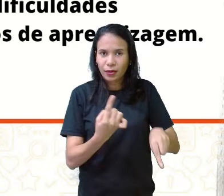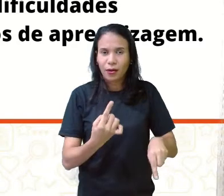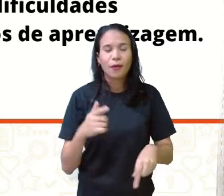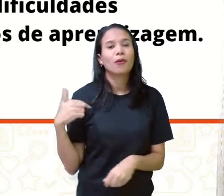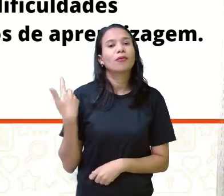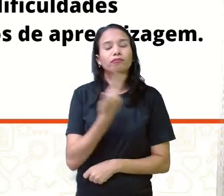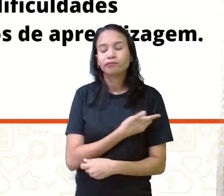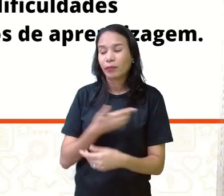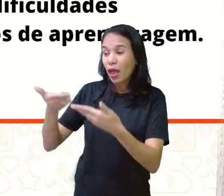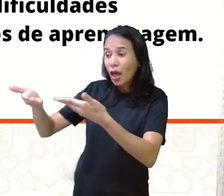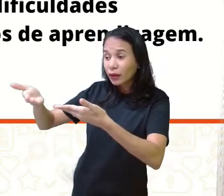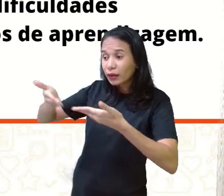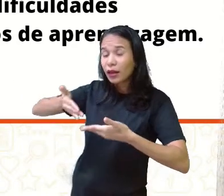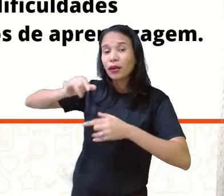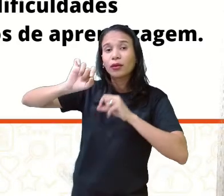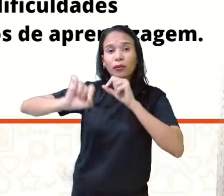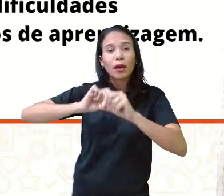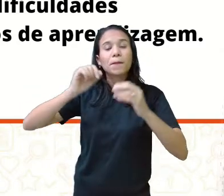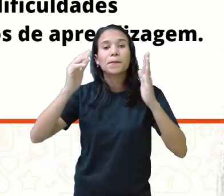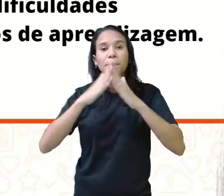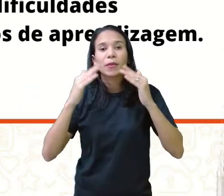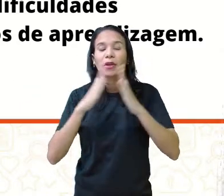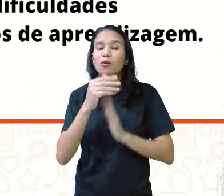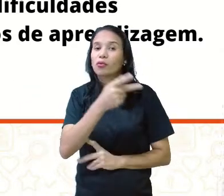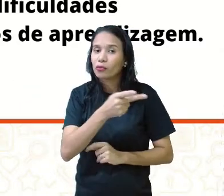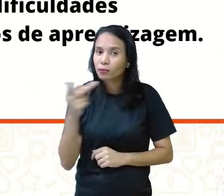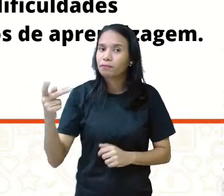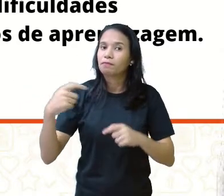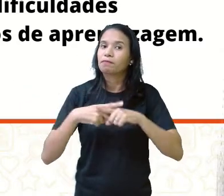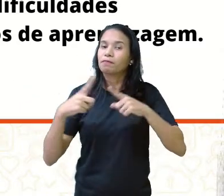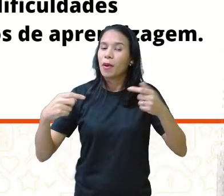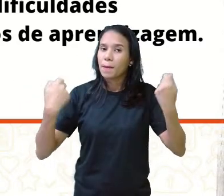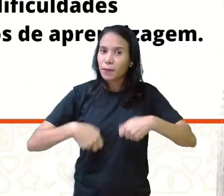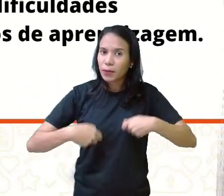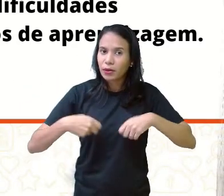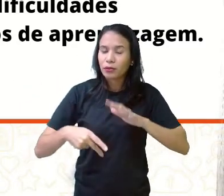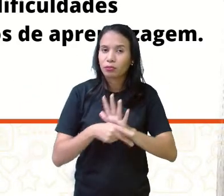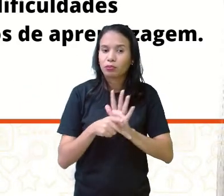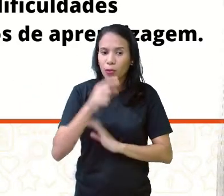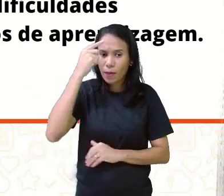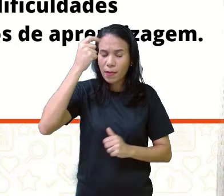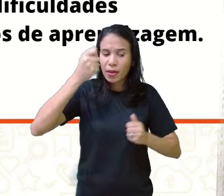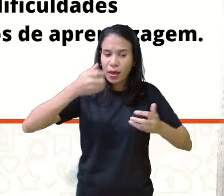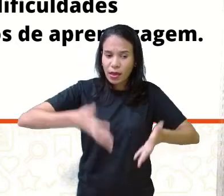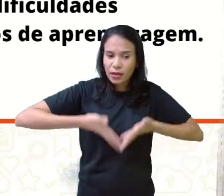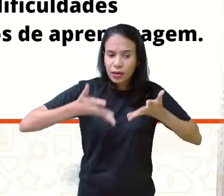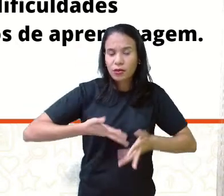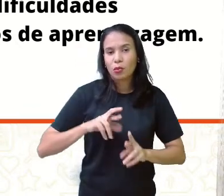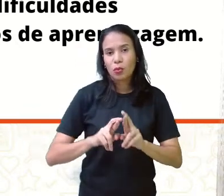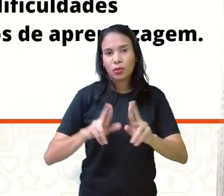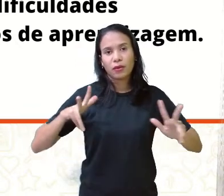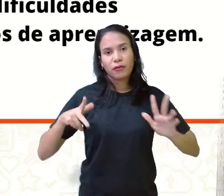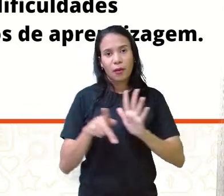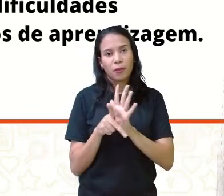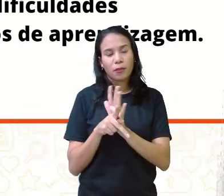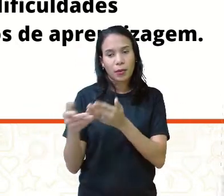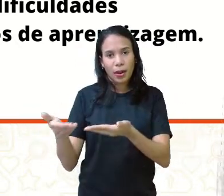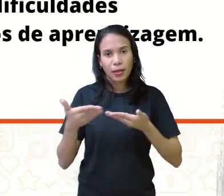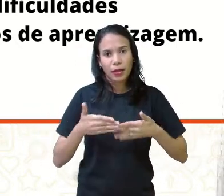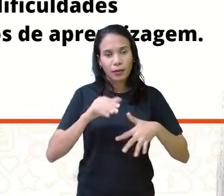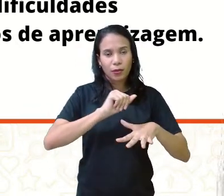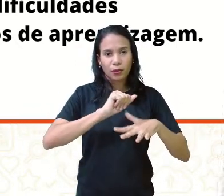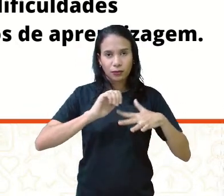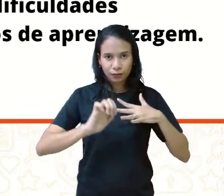estamos atendendo aqui as solicitações, mas tem estímulos bem diferentes no atendimento do